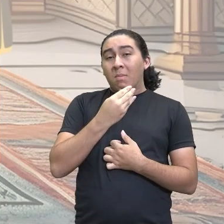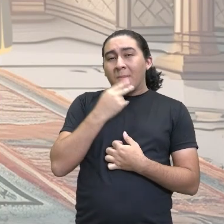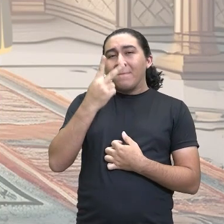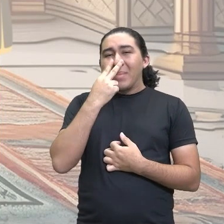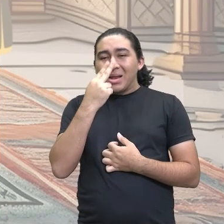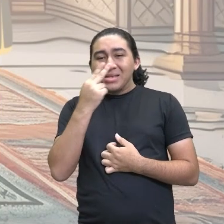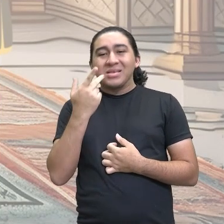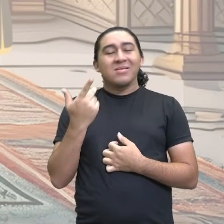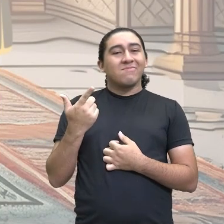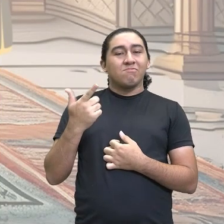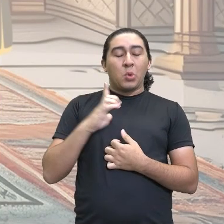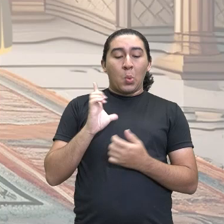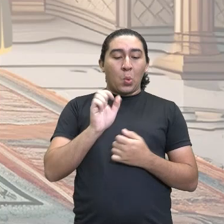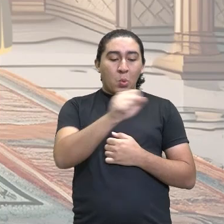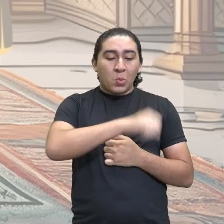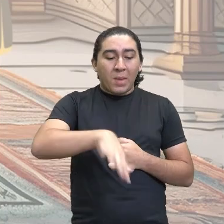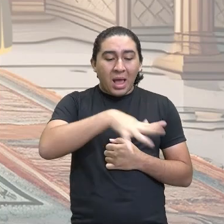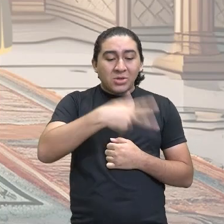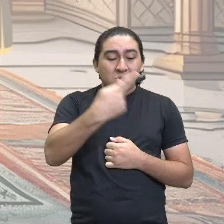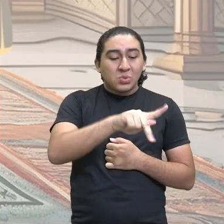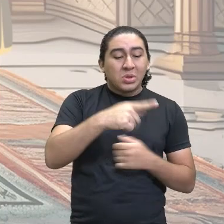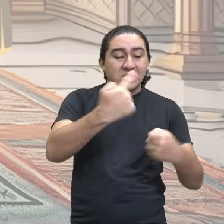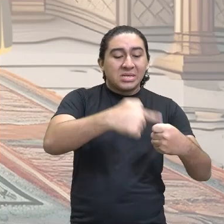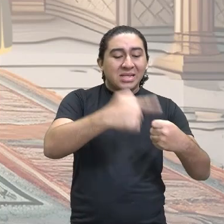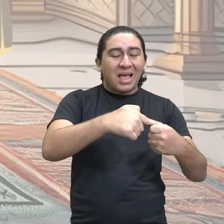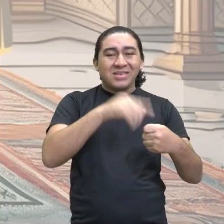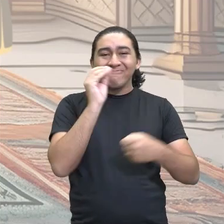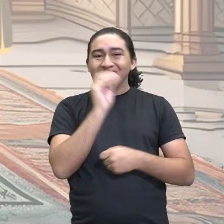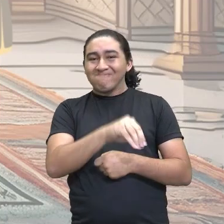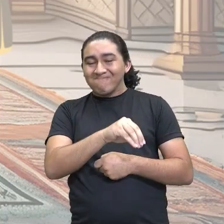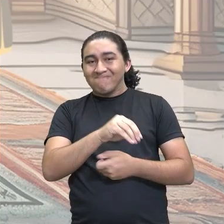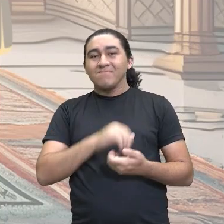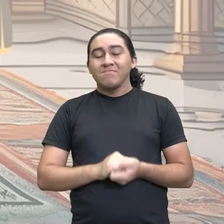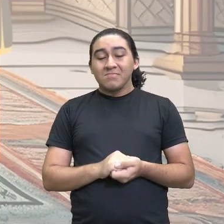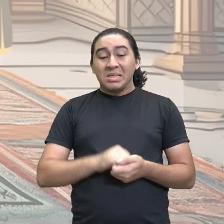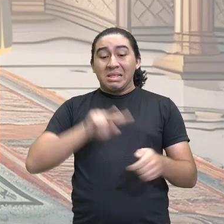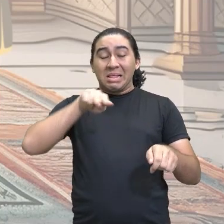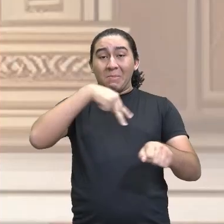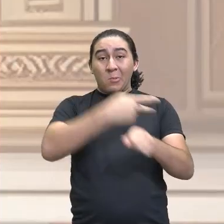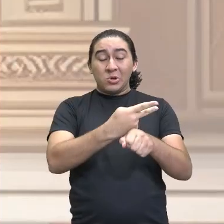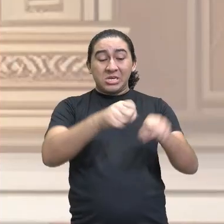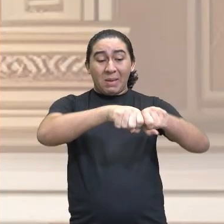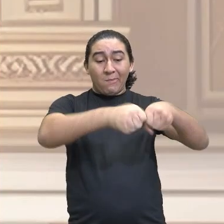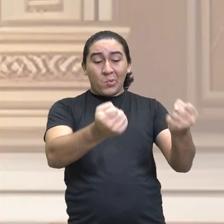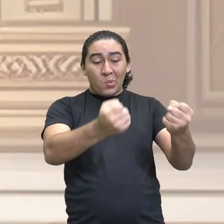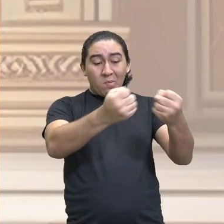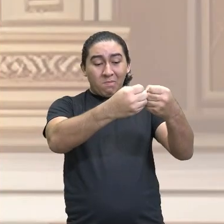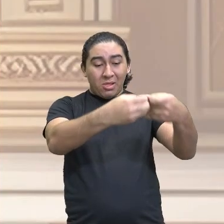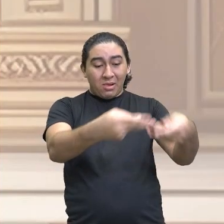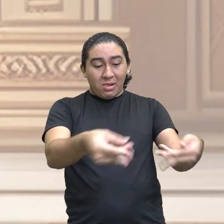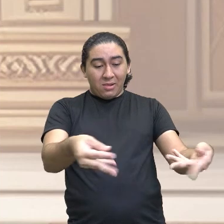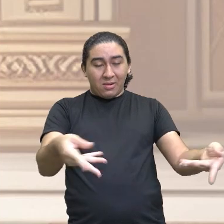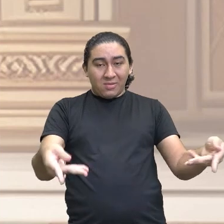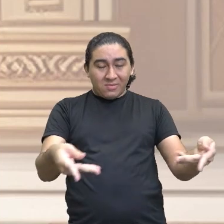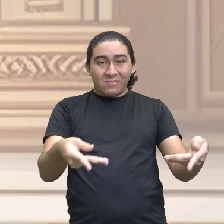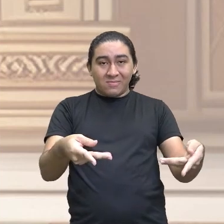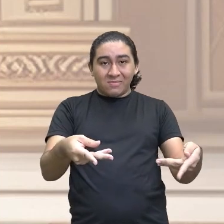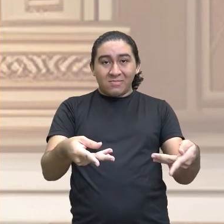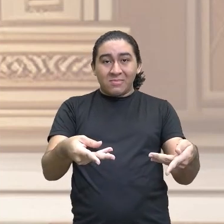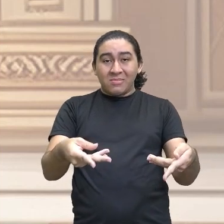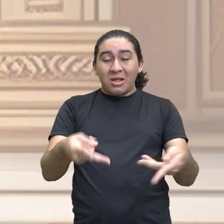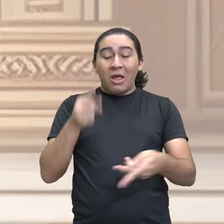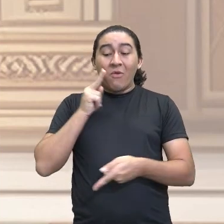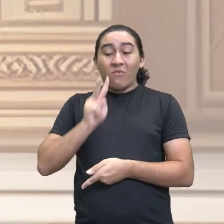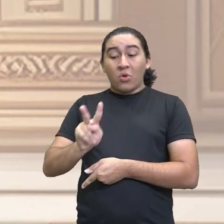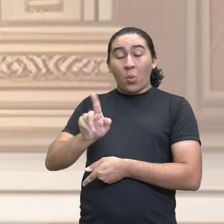em relação ao seu reino. Era uma questão de tempo até que o reino caísse totalmente. Diante dessa situação, um